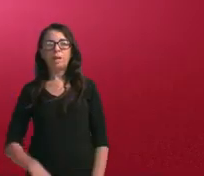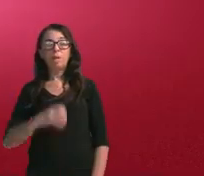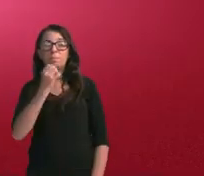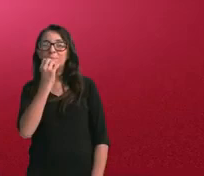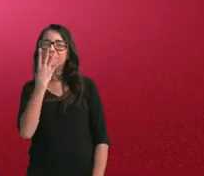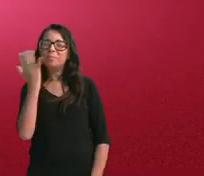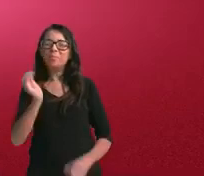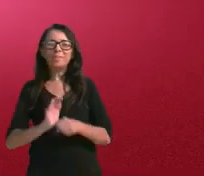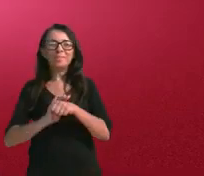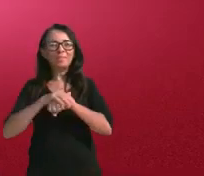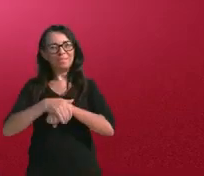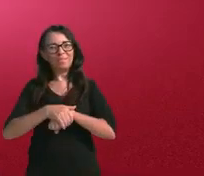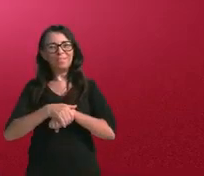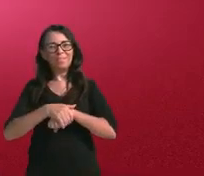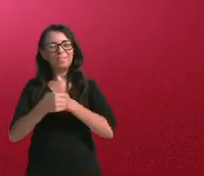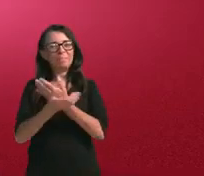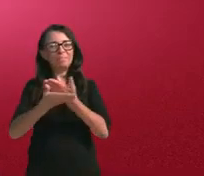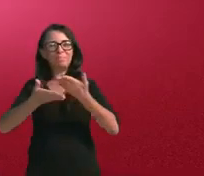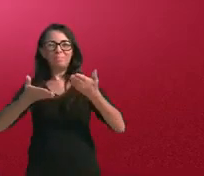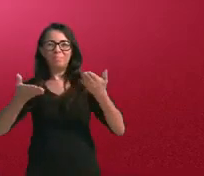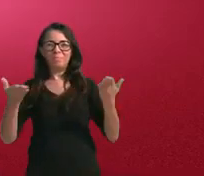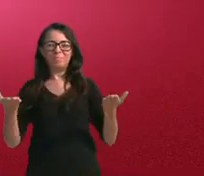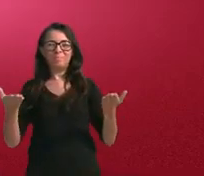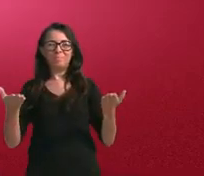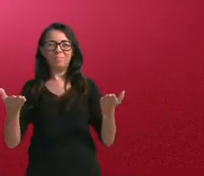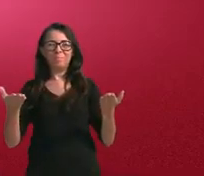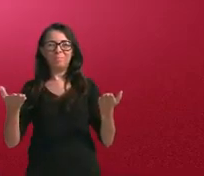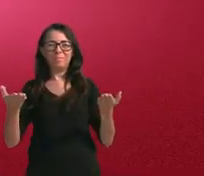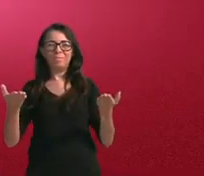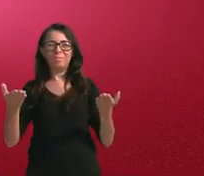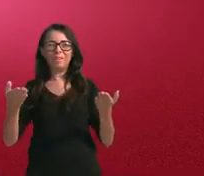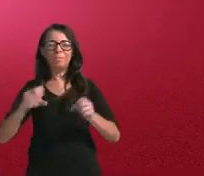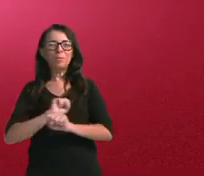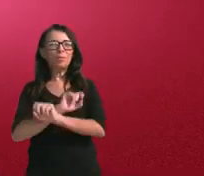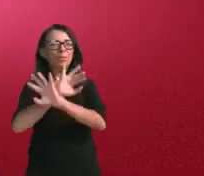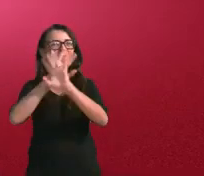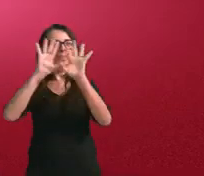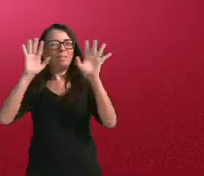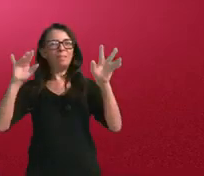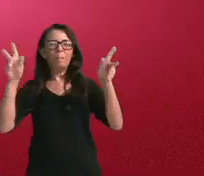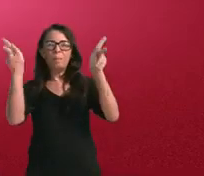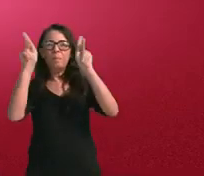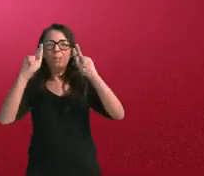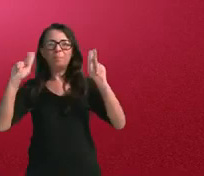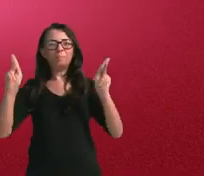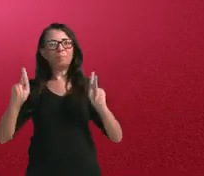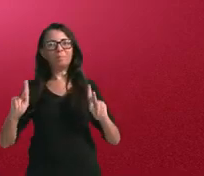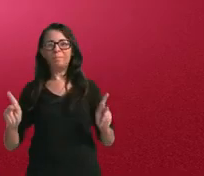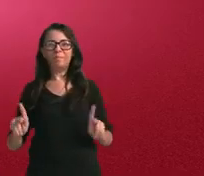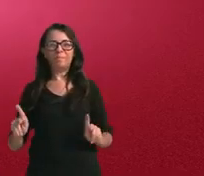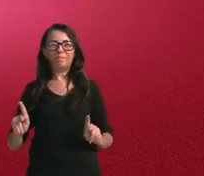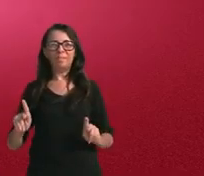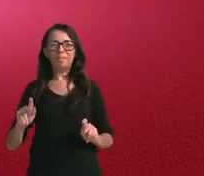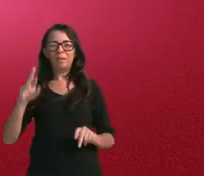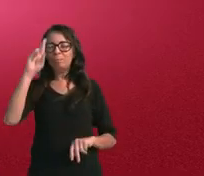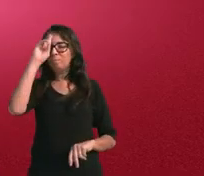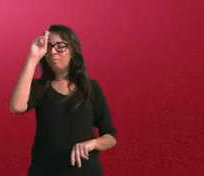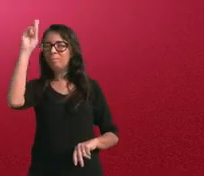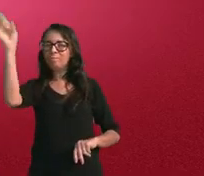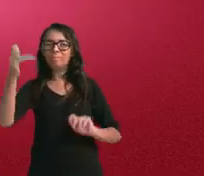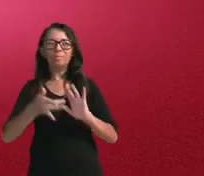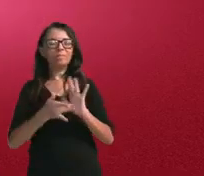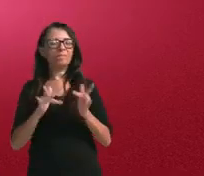noite, irmãos. Eu vos saúdo com a gloriosa paz e graça do Senhor Jesus. Uma boa